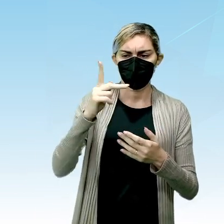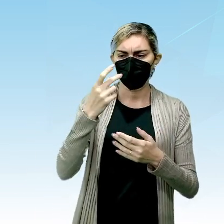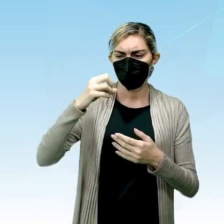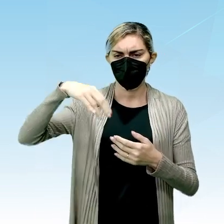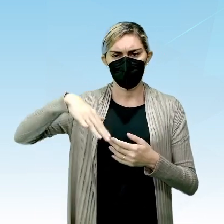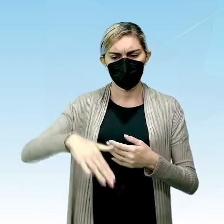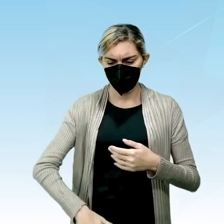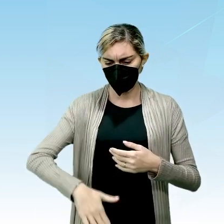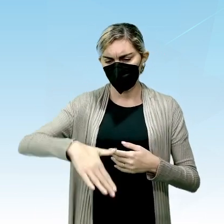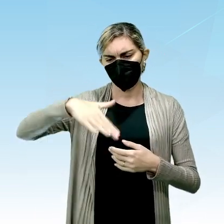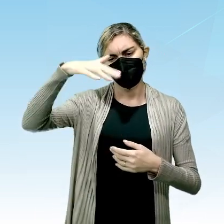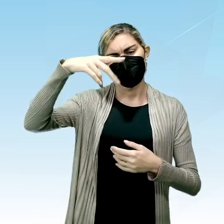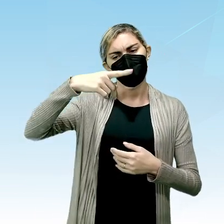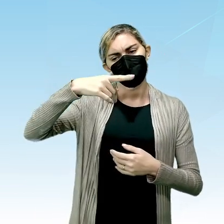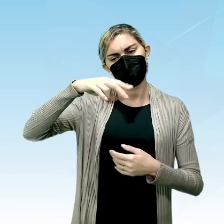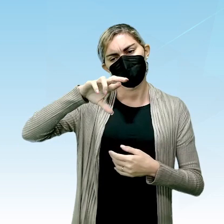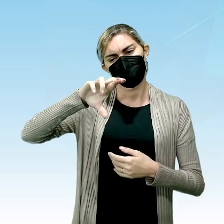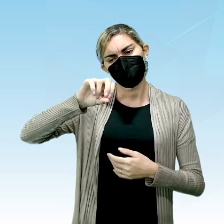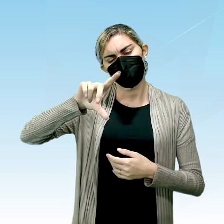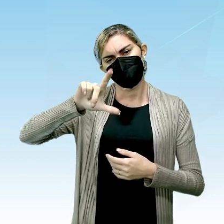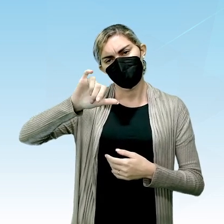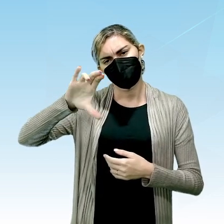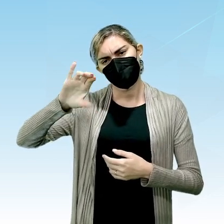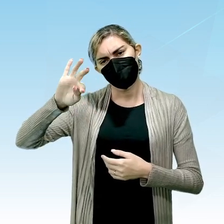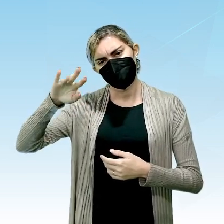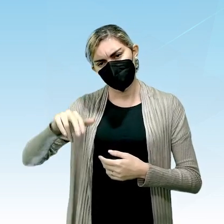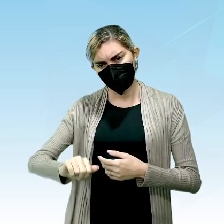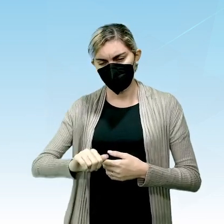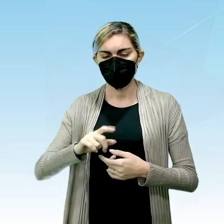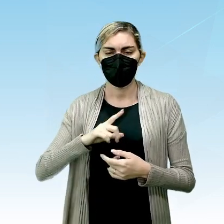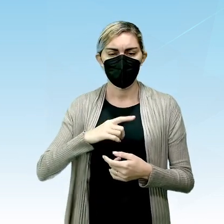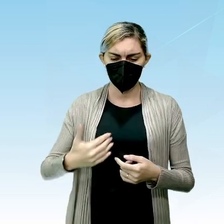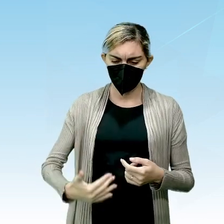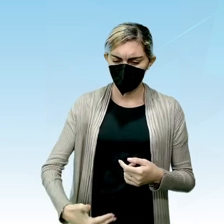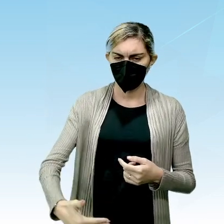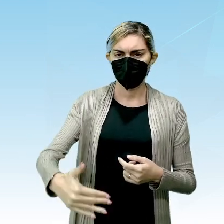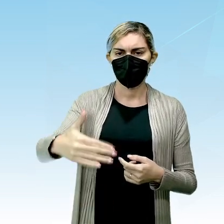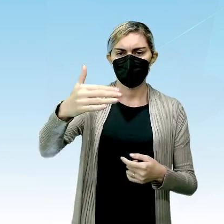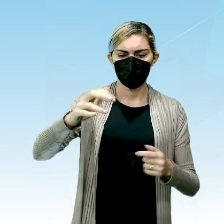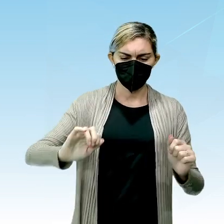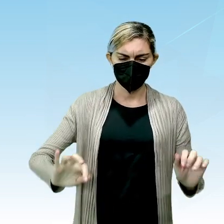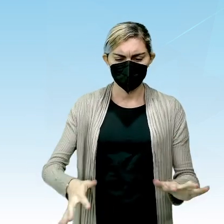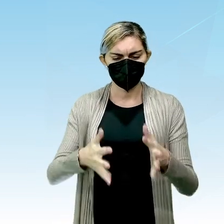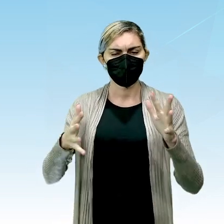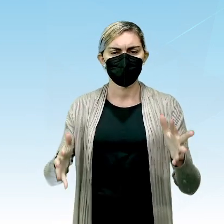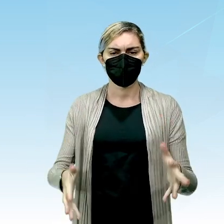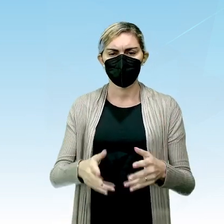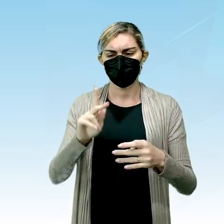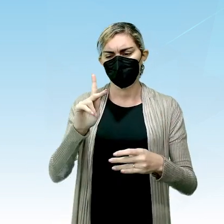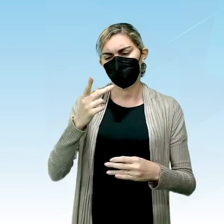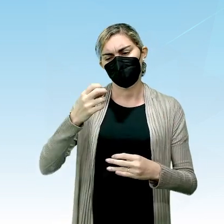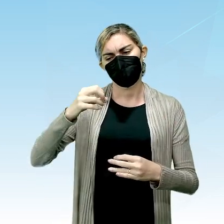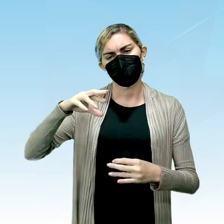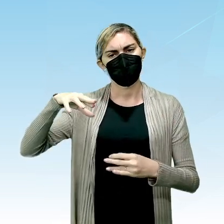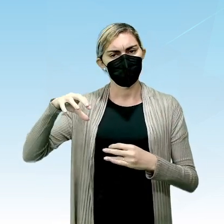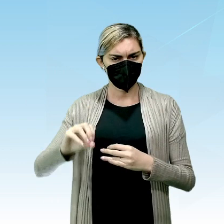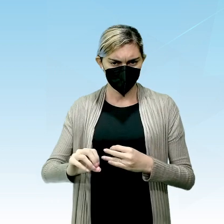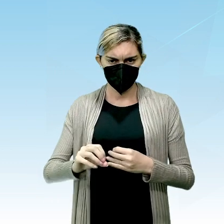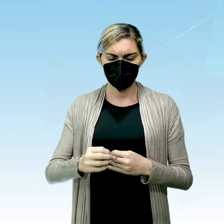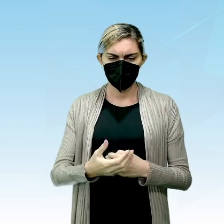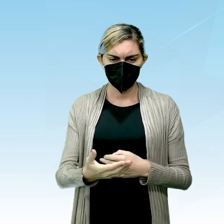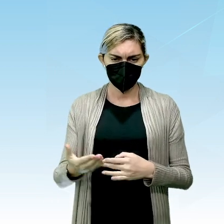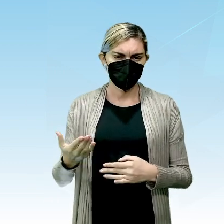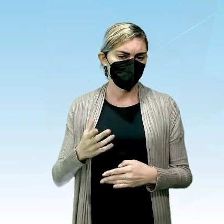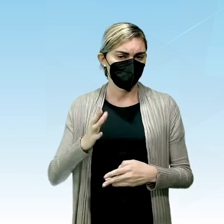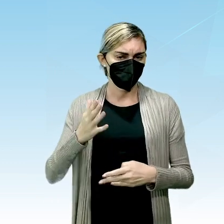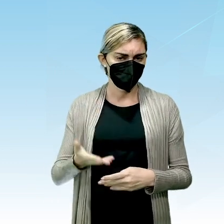a prolactina. Já o hormônio folículo, ele vai ser estimulante e o hormônio luteinizante.